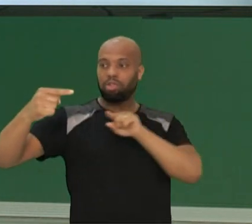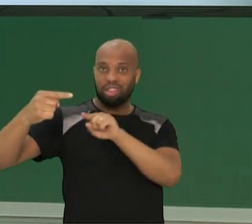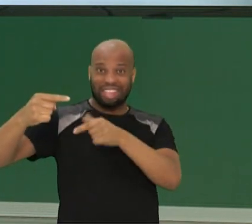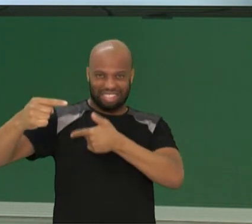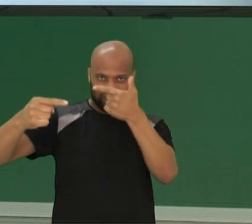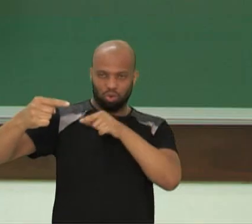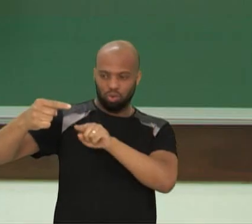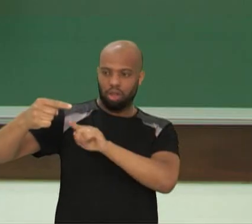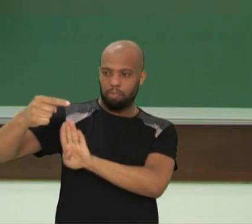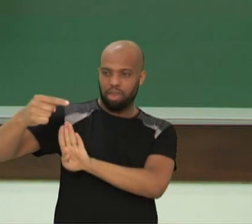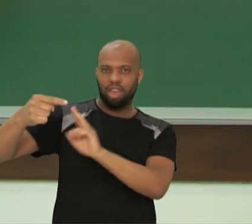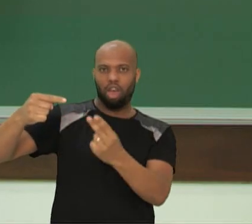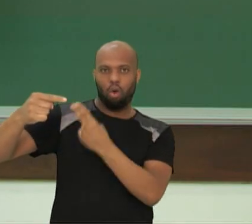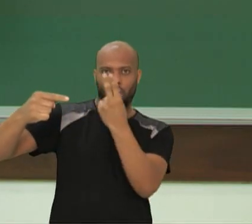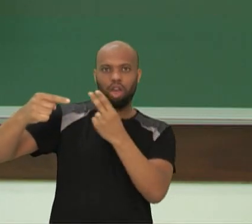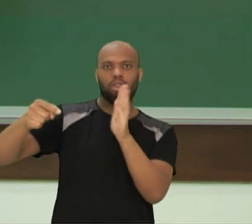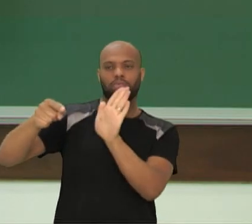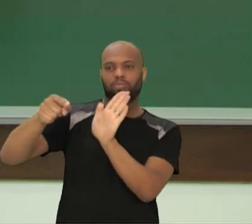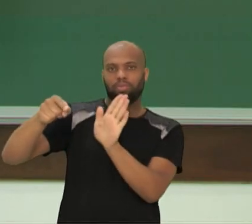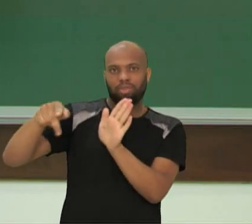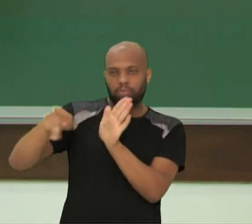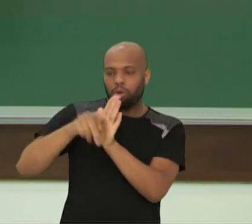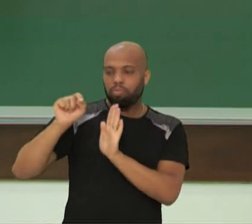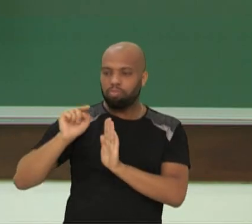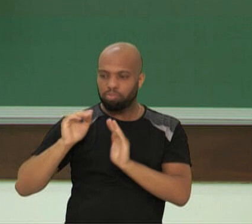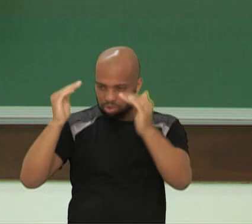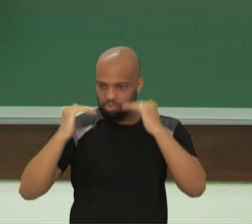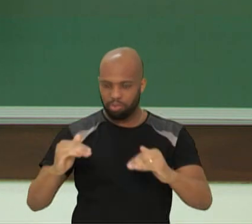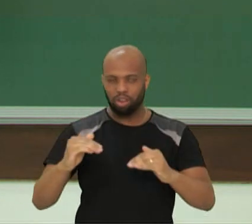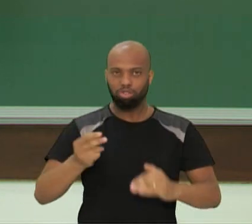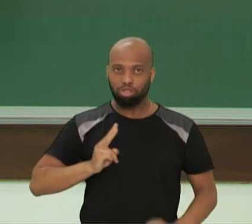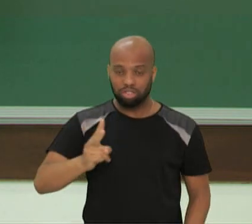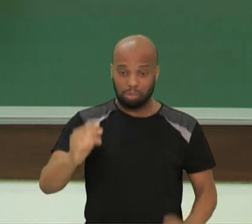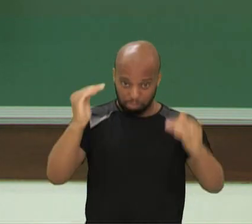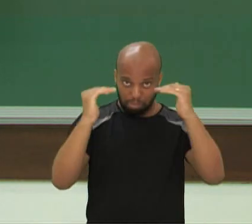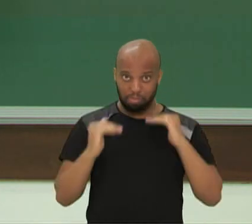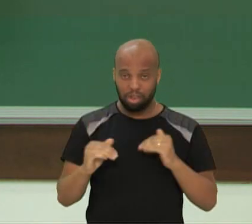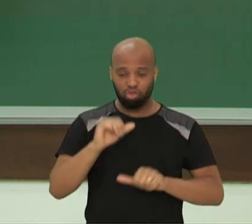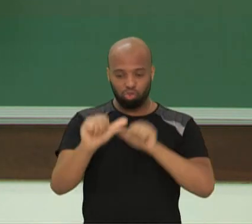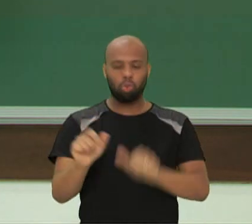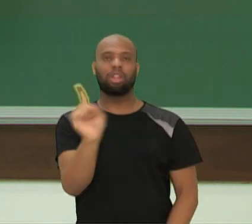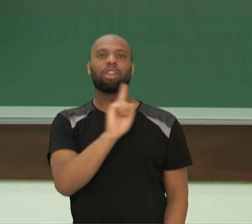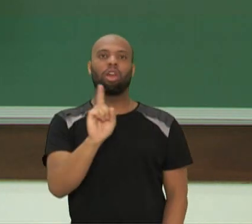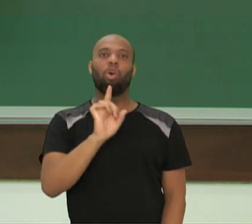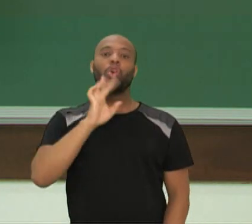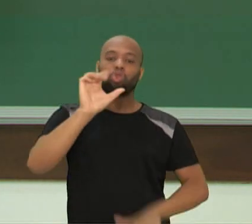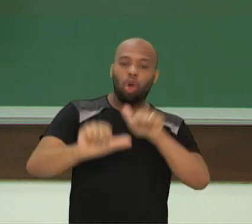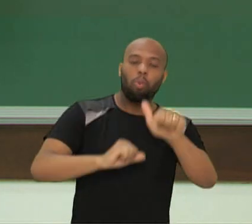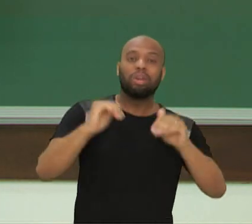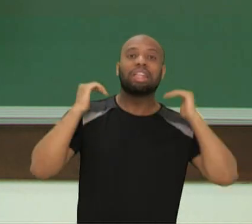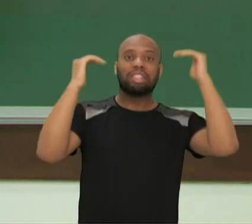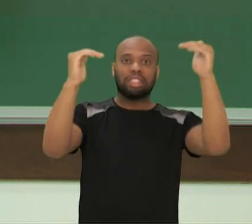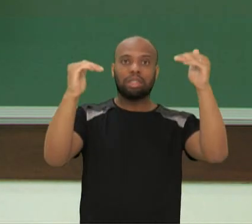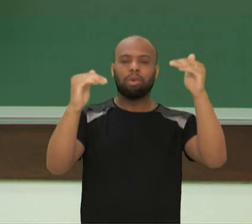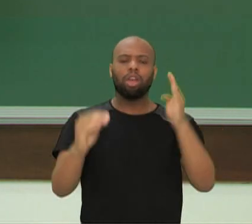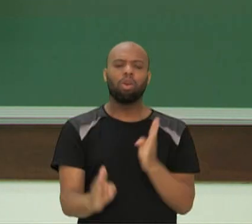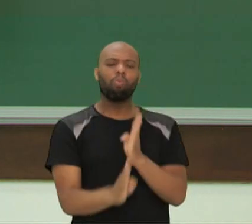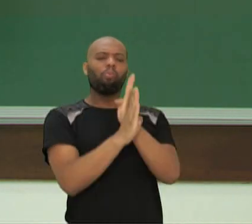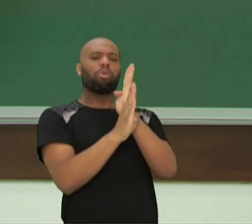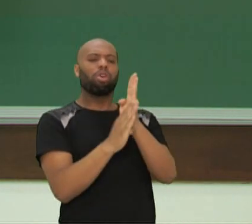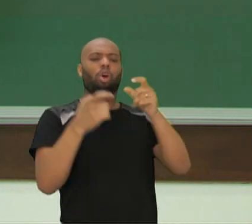segundo termo b ao quadrado no denominador. Então, como que você identifica aonde estão os focos de uma